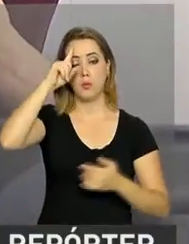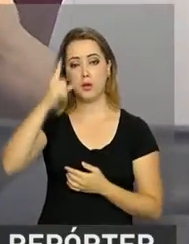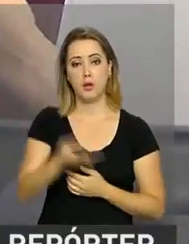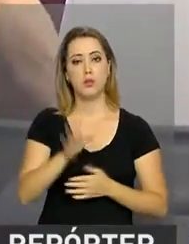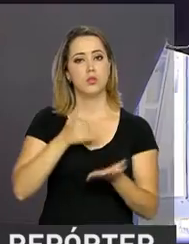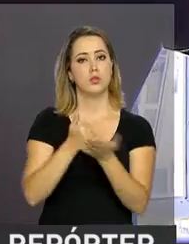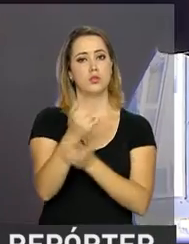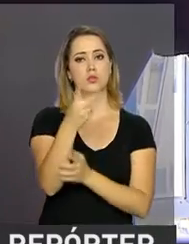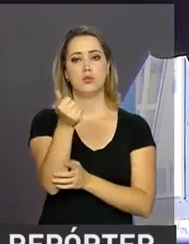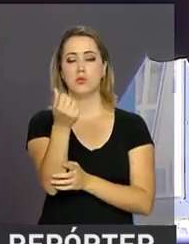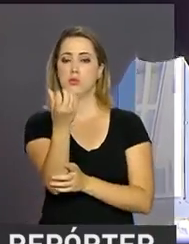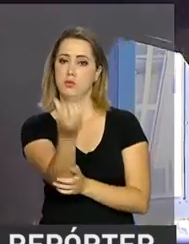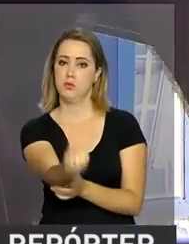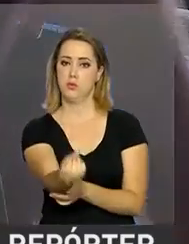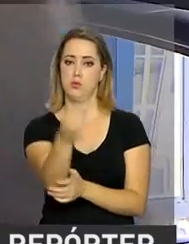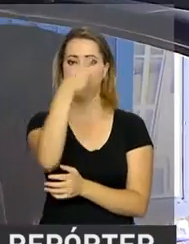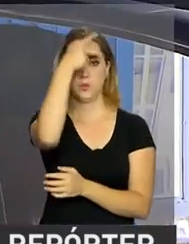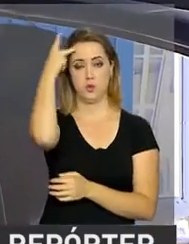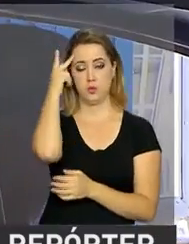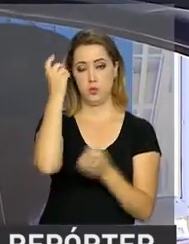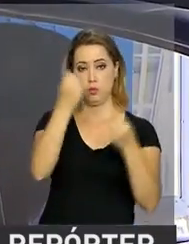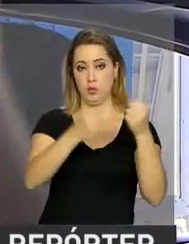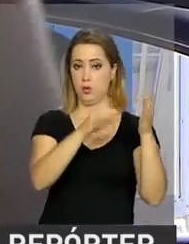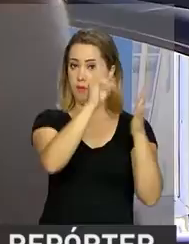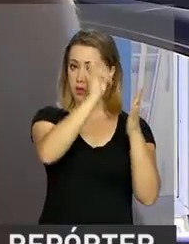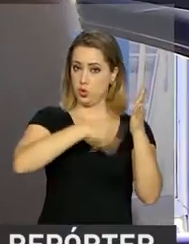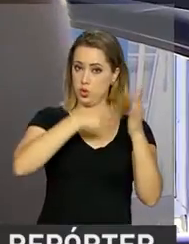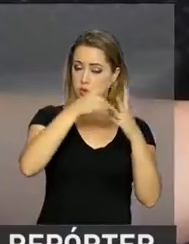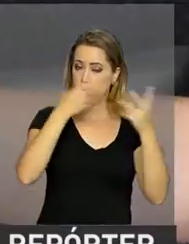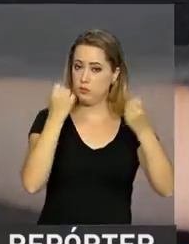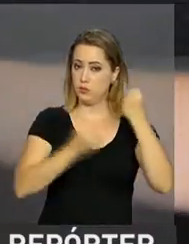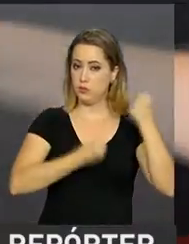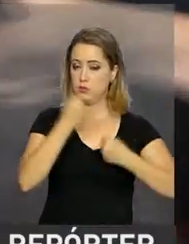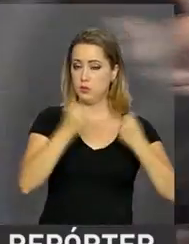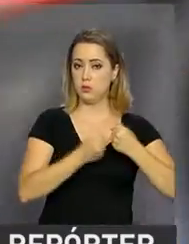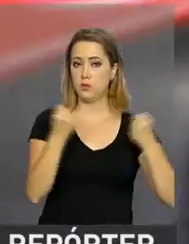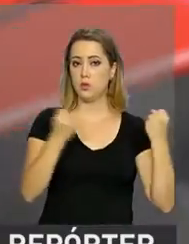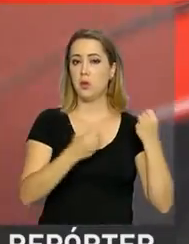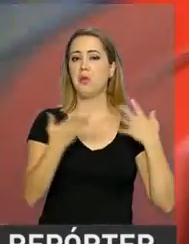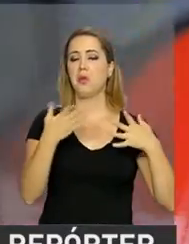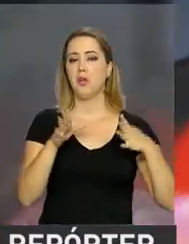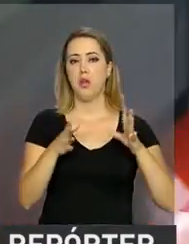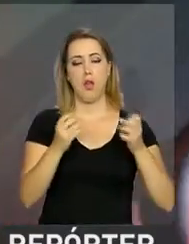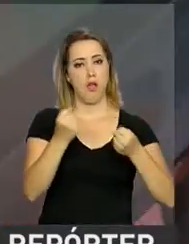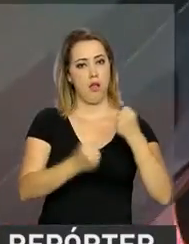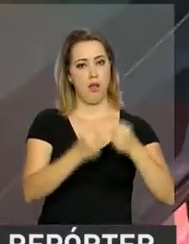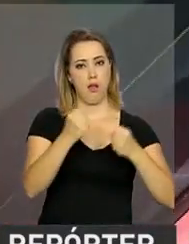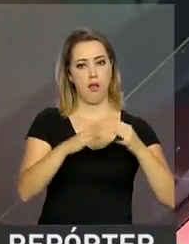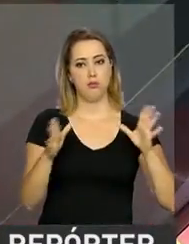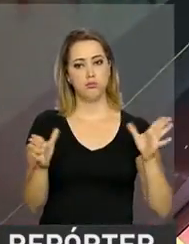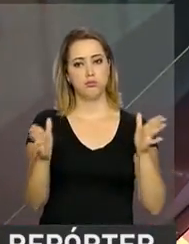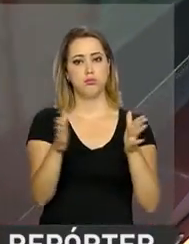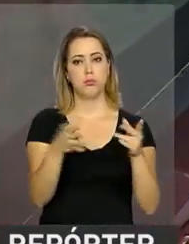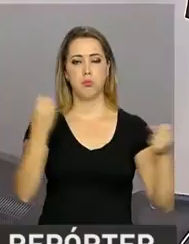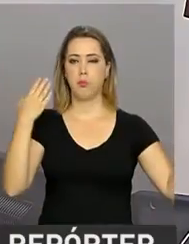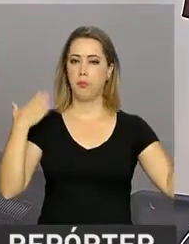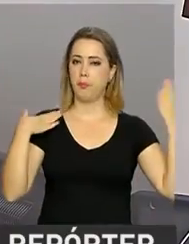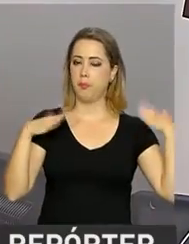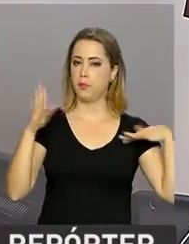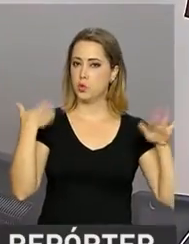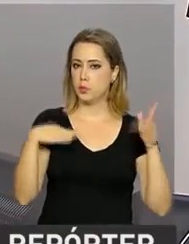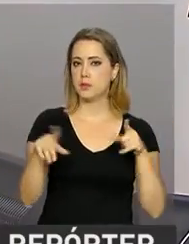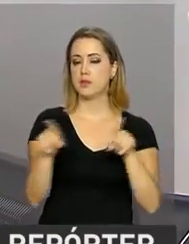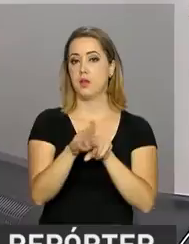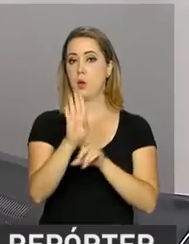2016 para quem vai tirar a carteira de motorista e dirigir carros de passeio na categoria b mais de 6 milhões